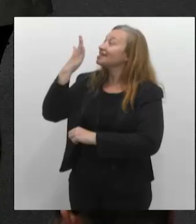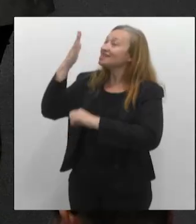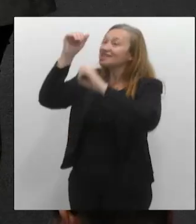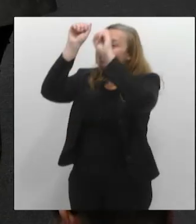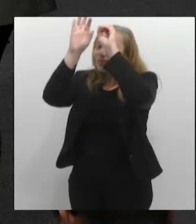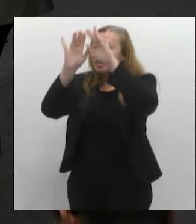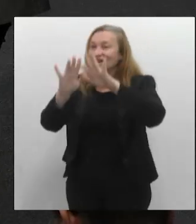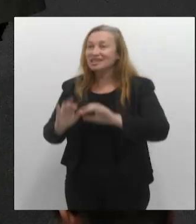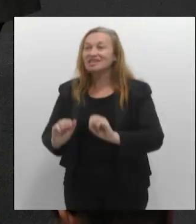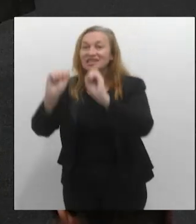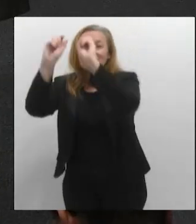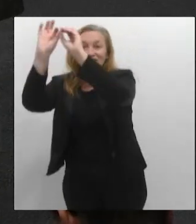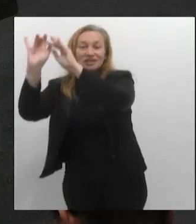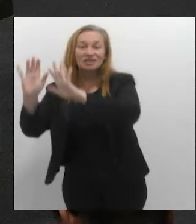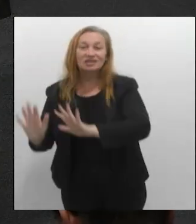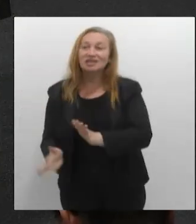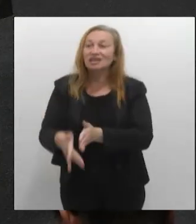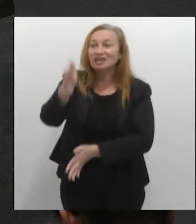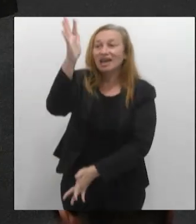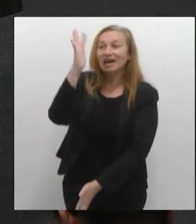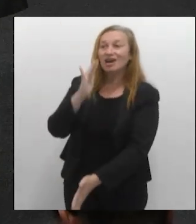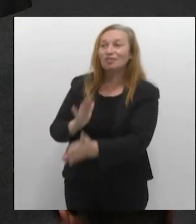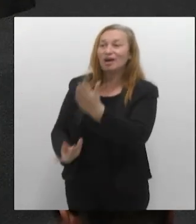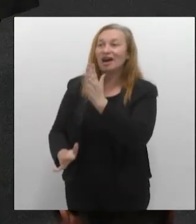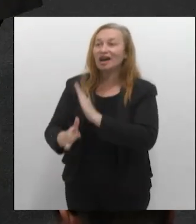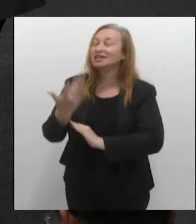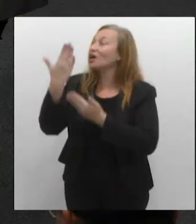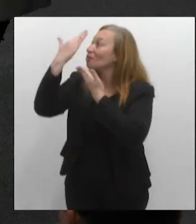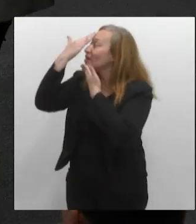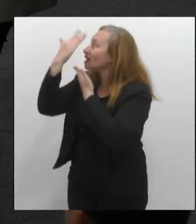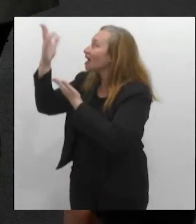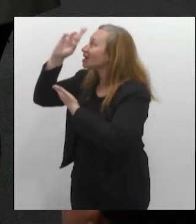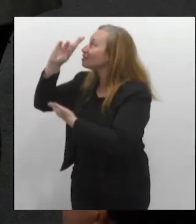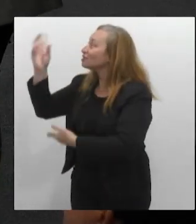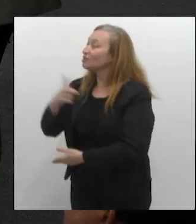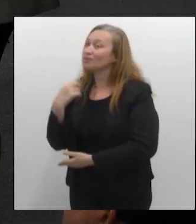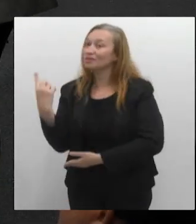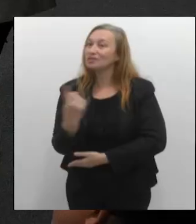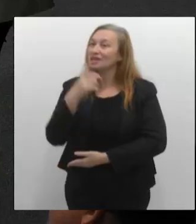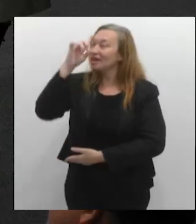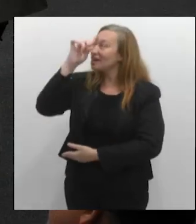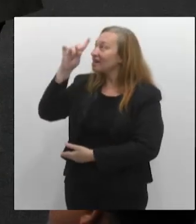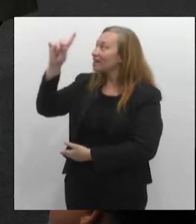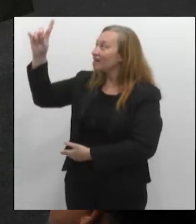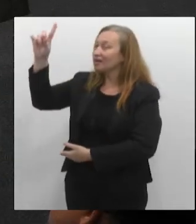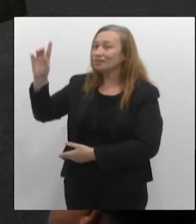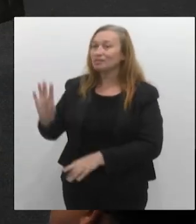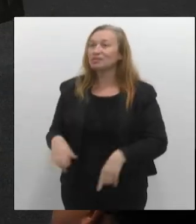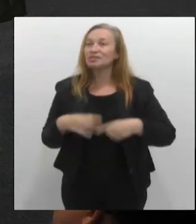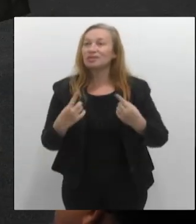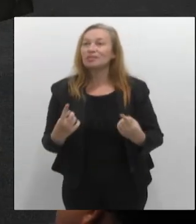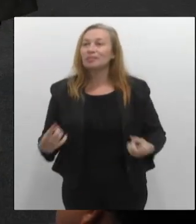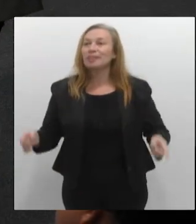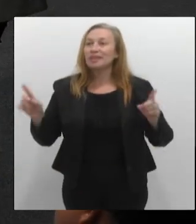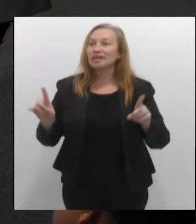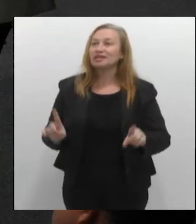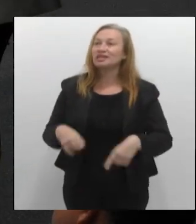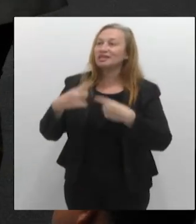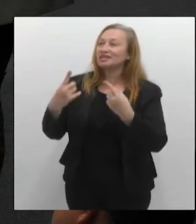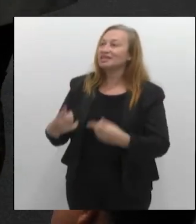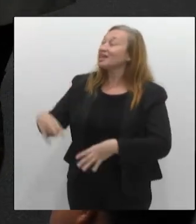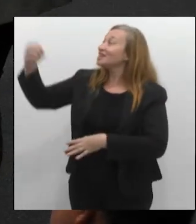tantos benefícios. Obrigado, Senhor e nosso Deus.